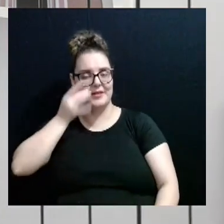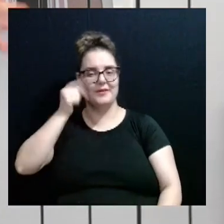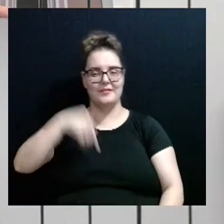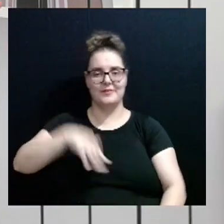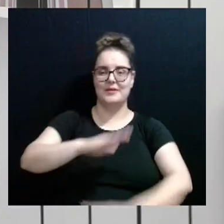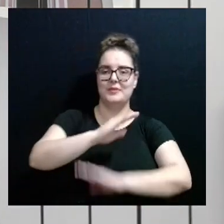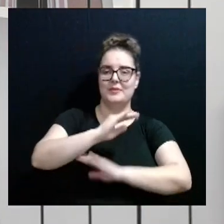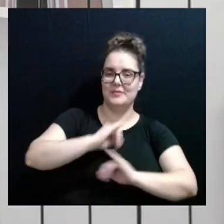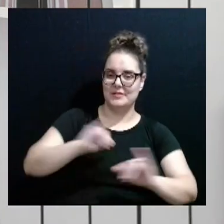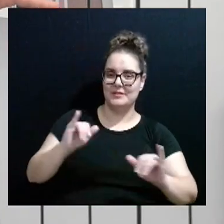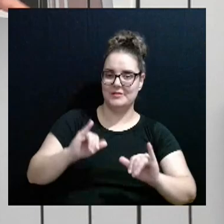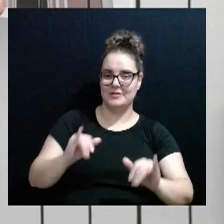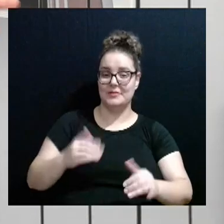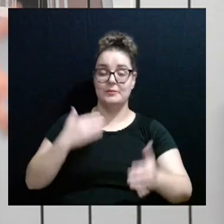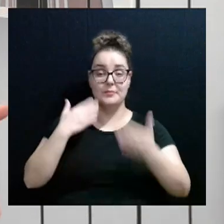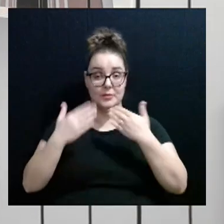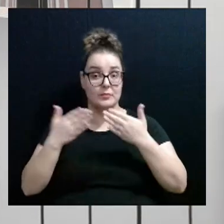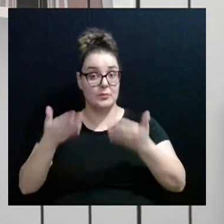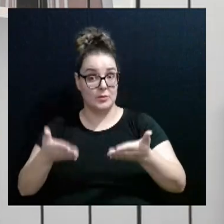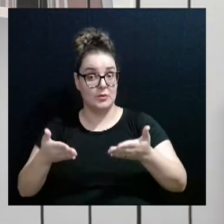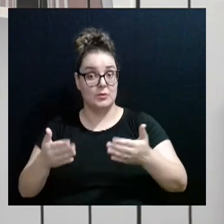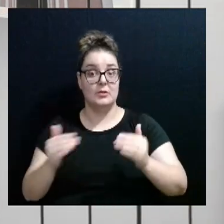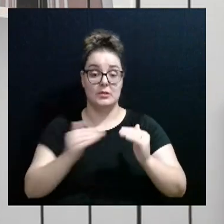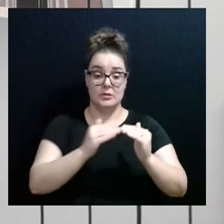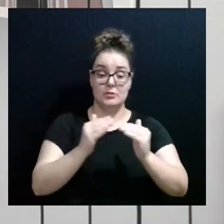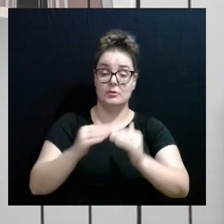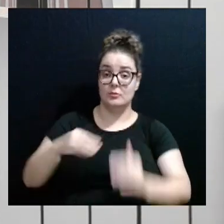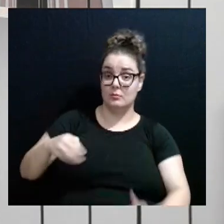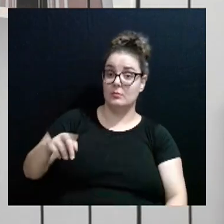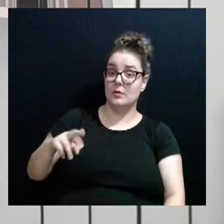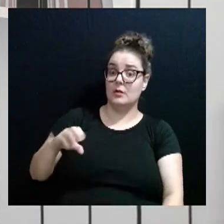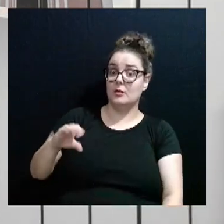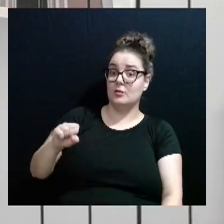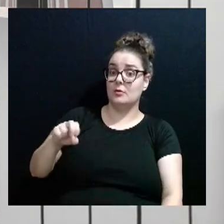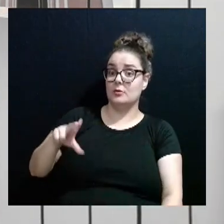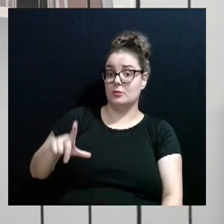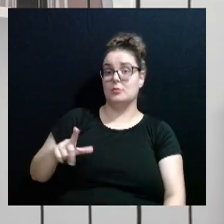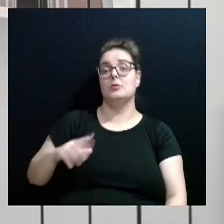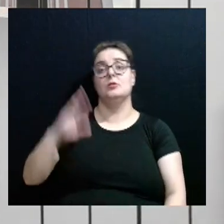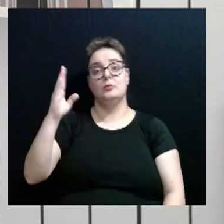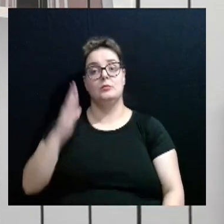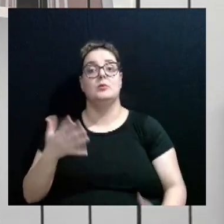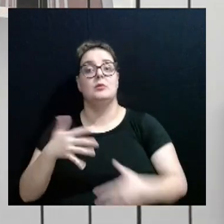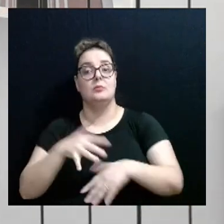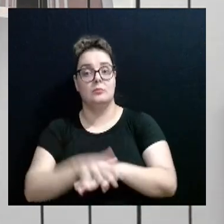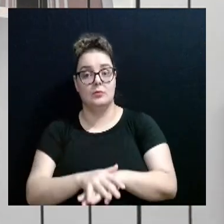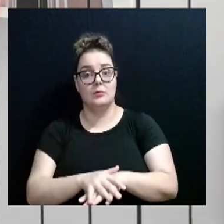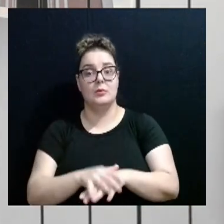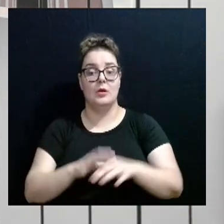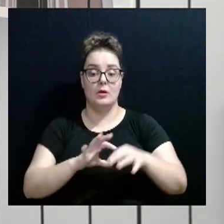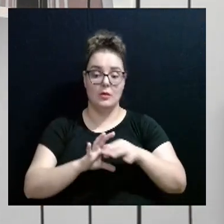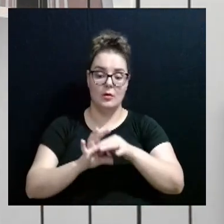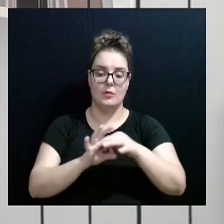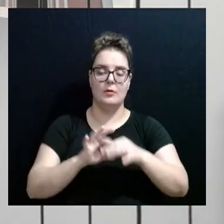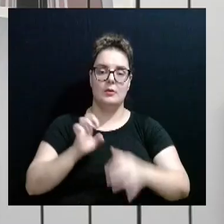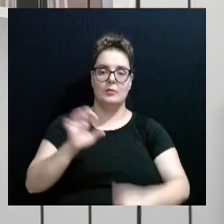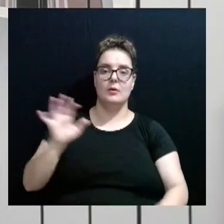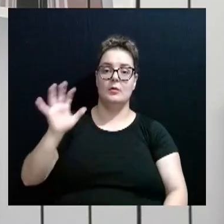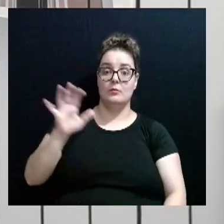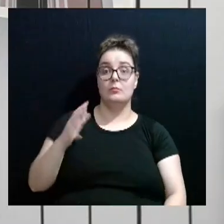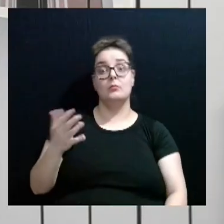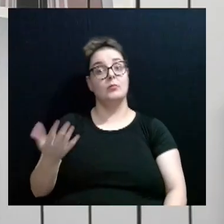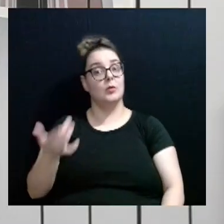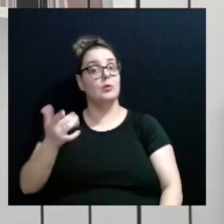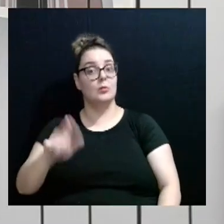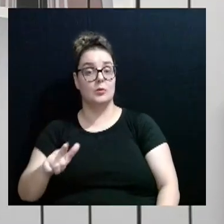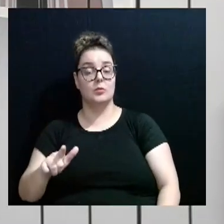para falar sobre este acordo do Mercosul, onde o Brasil está inserido com a União Europeia. Bom, a gente segue aqui com as